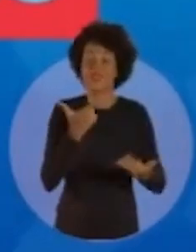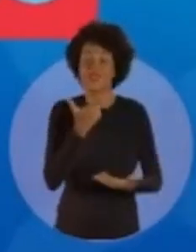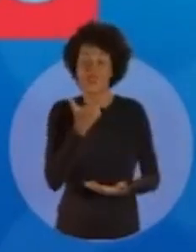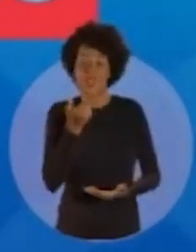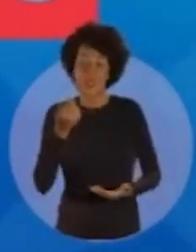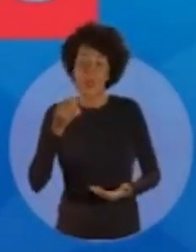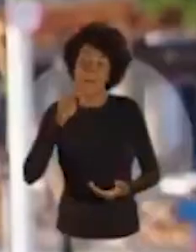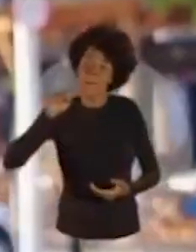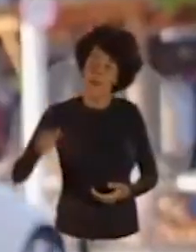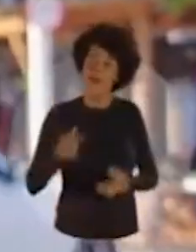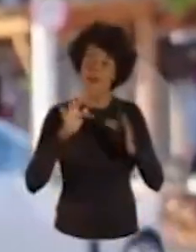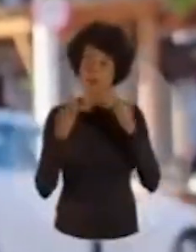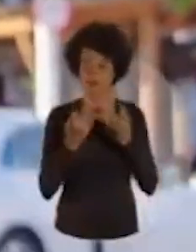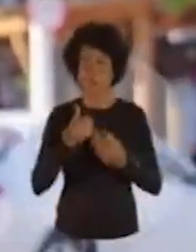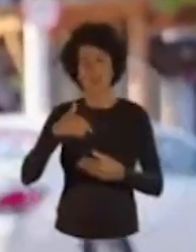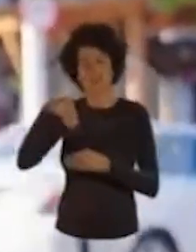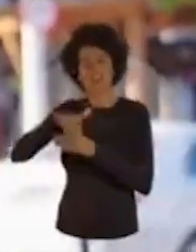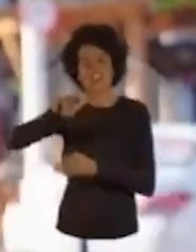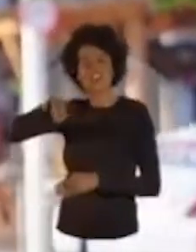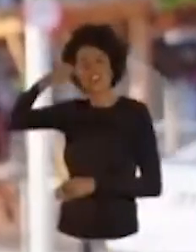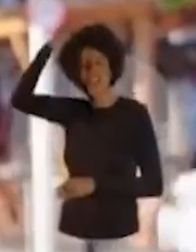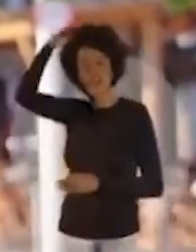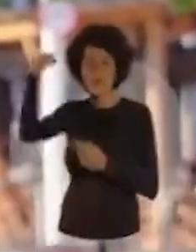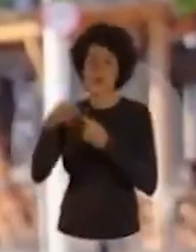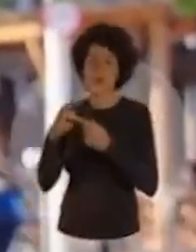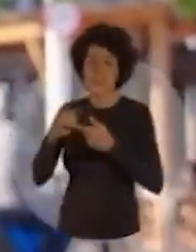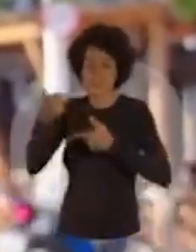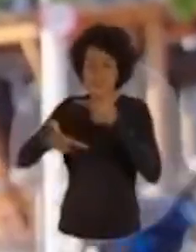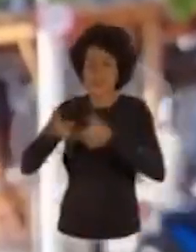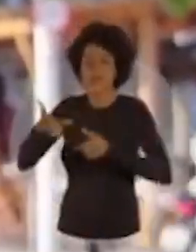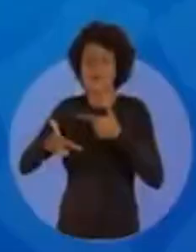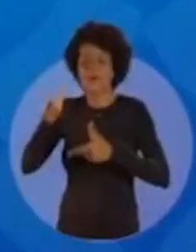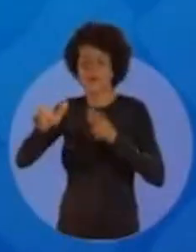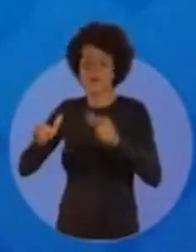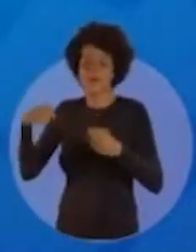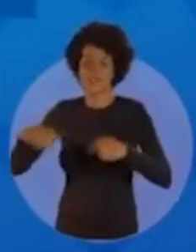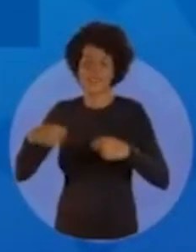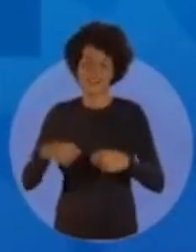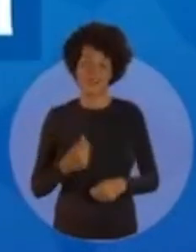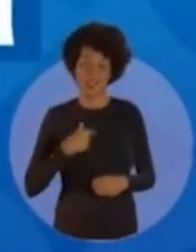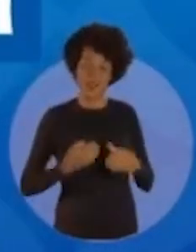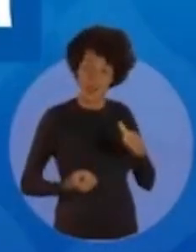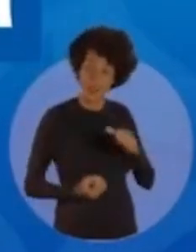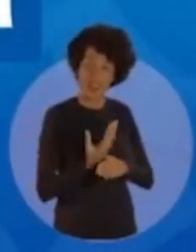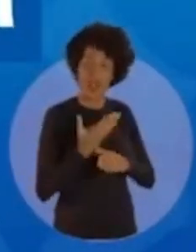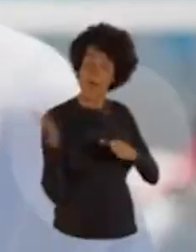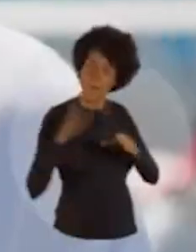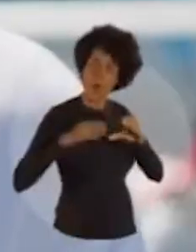200 mil famílias eu vou votar em Jerônimo porque ele trabalha para quem mais precisos